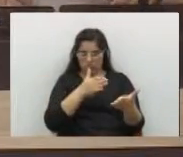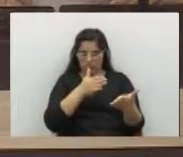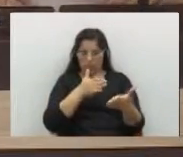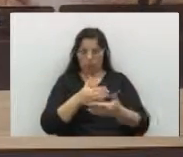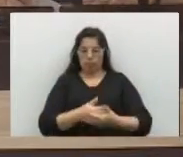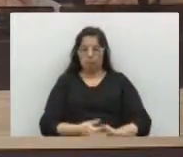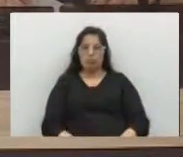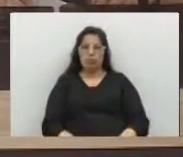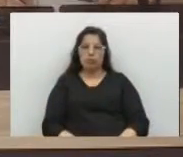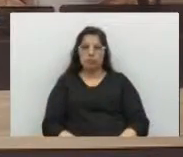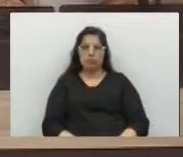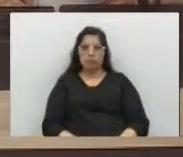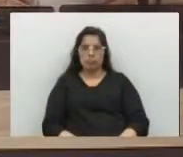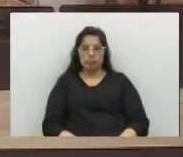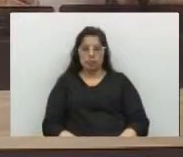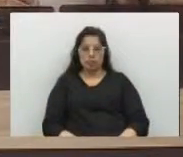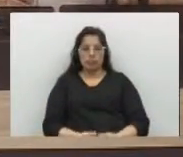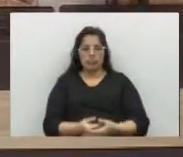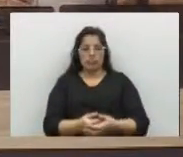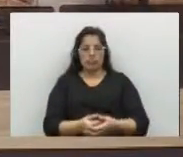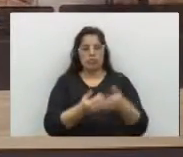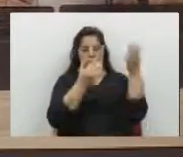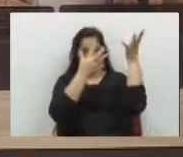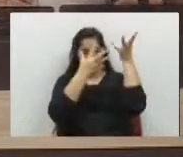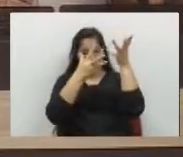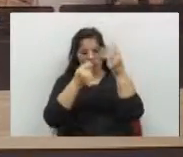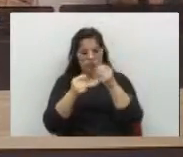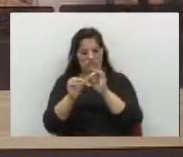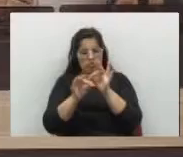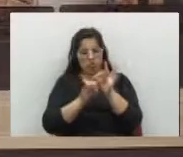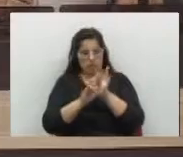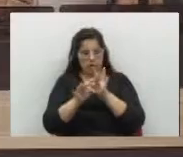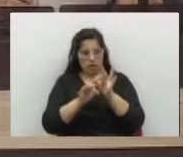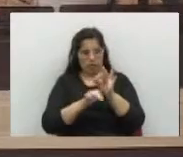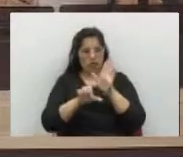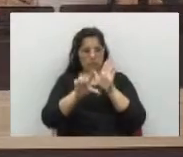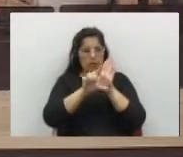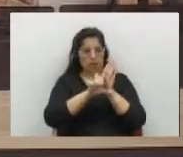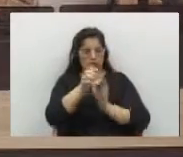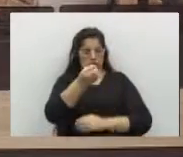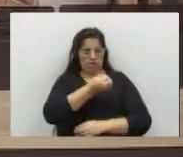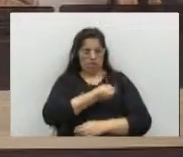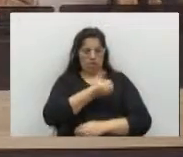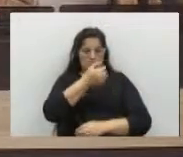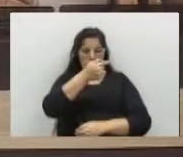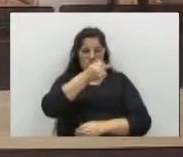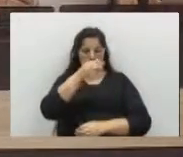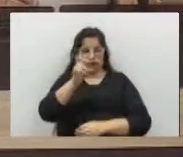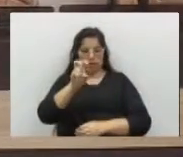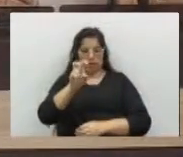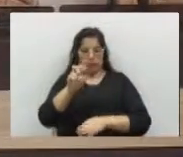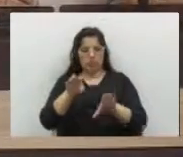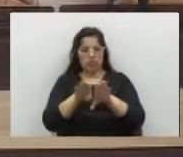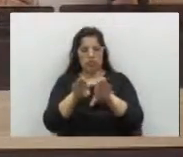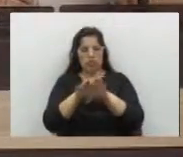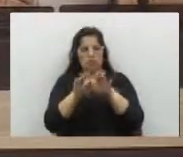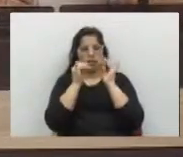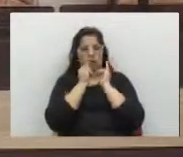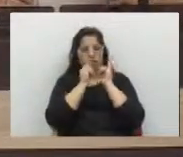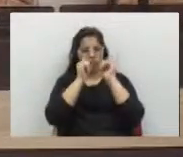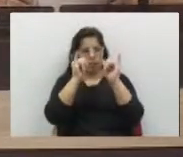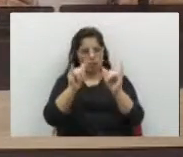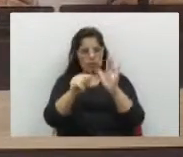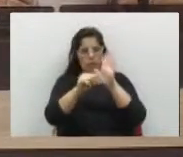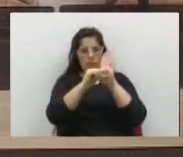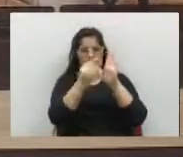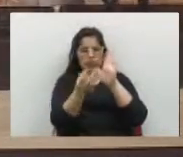Esta presidência recebe a emenda modificativa ao projeto de lei número 75 e comunica aos senhores vereadores que esta